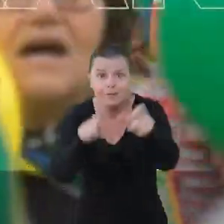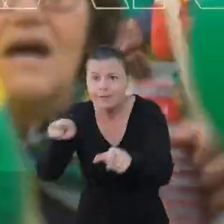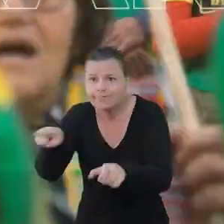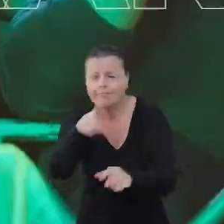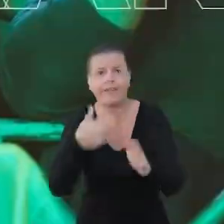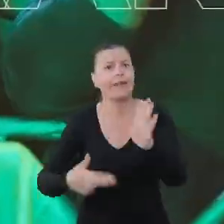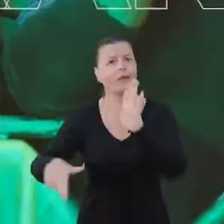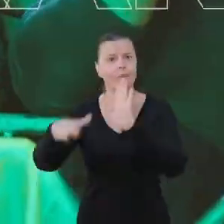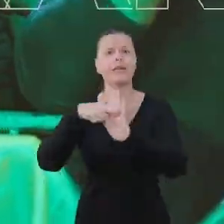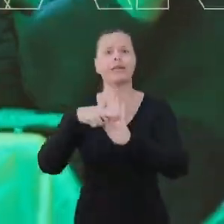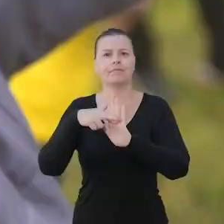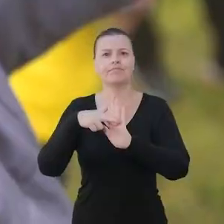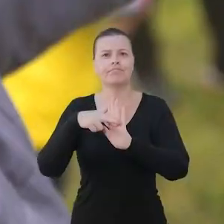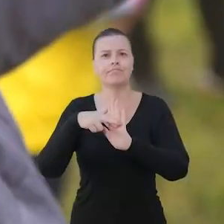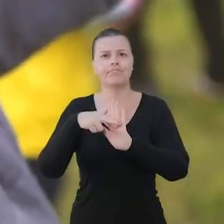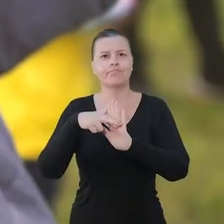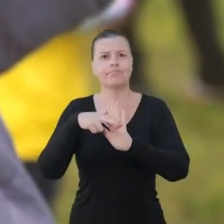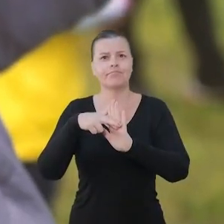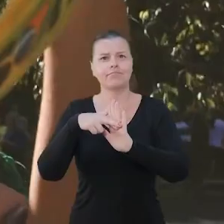pessoas.